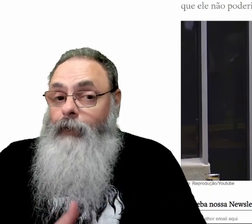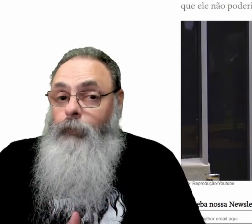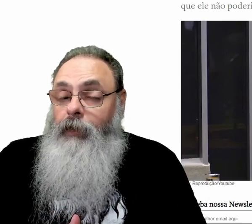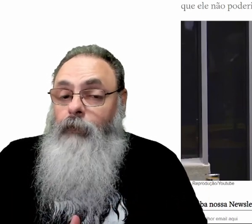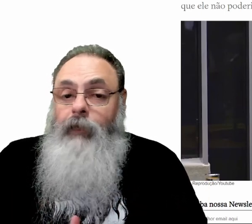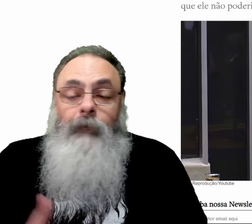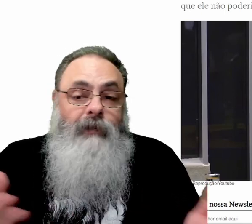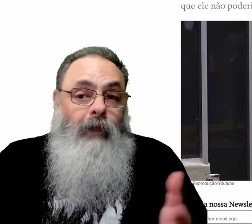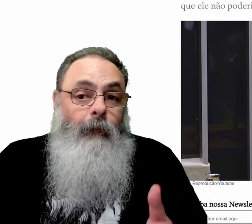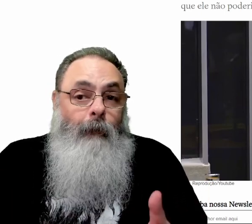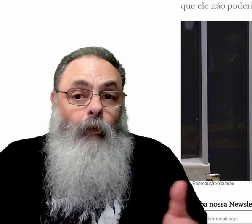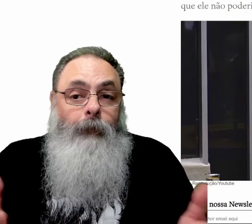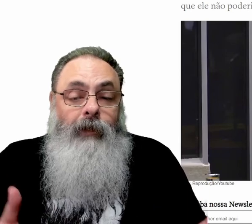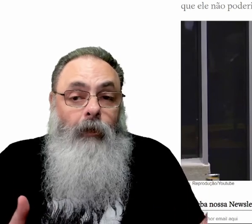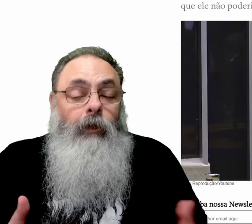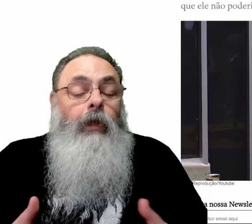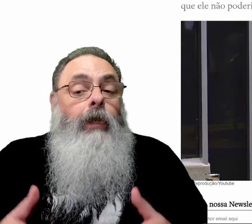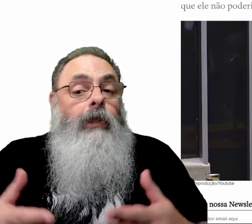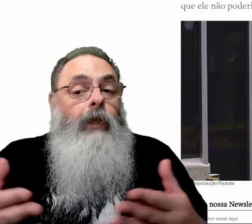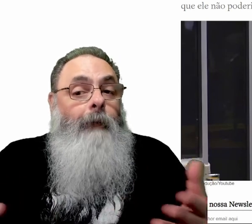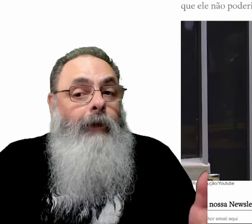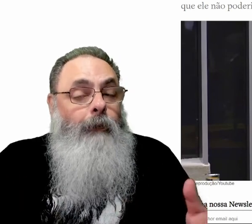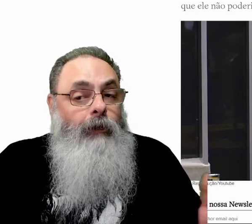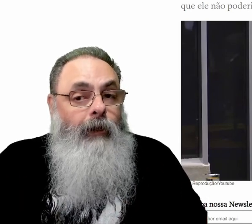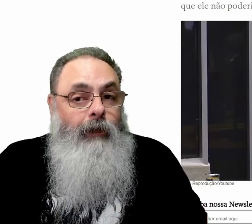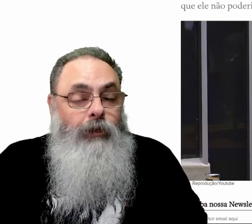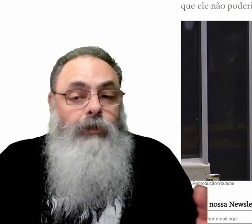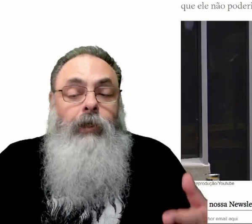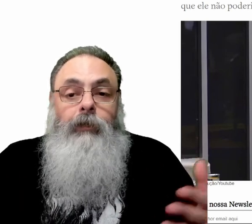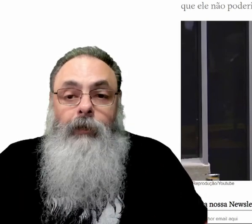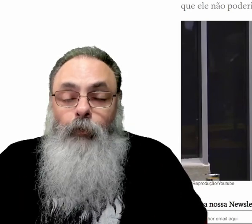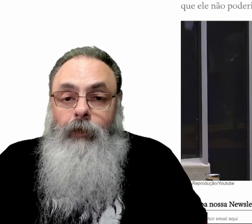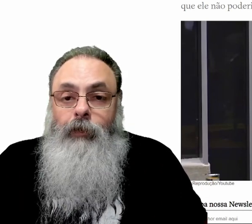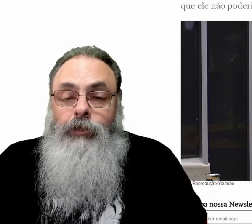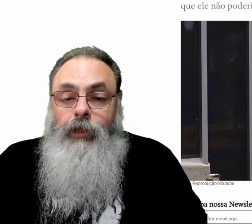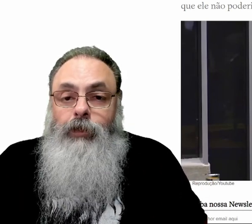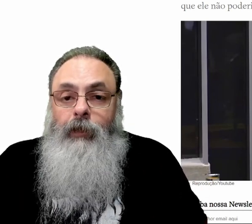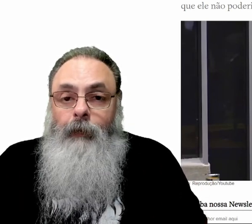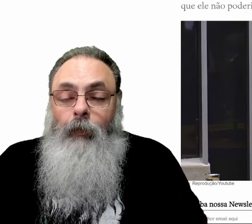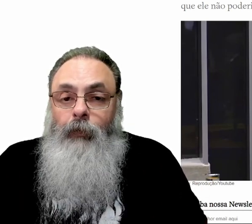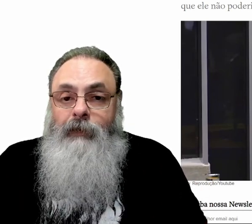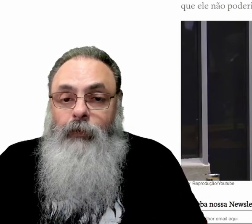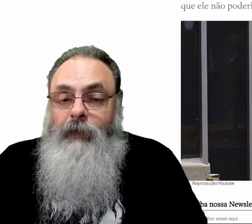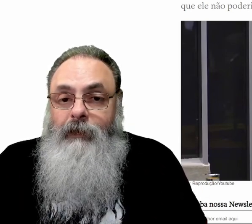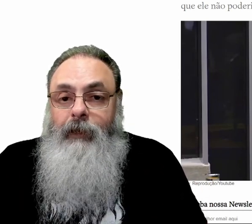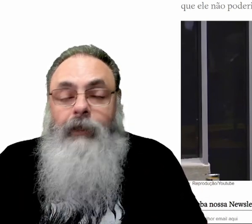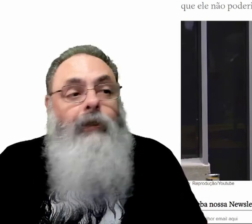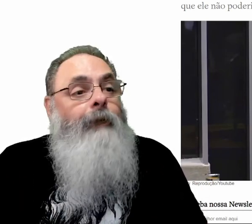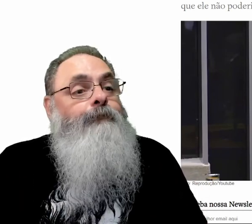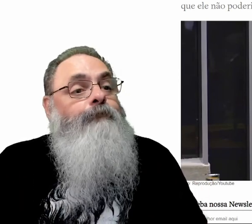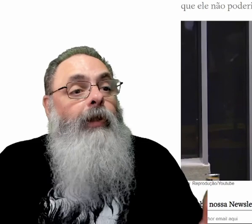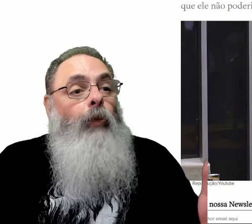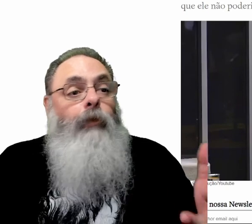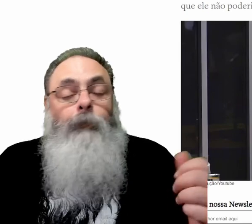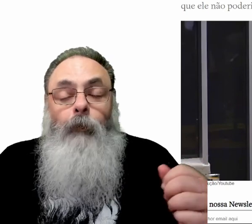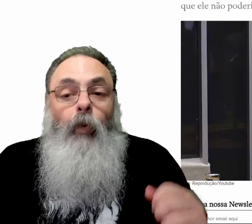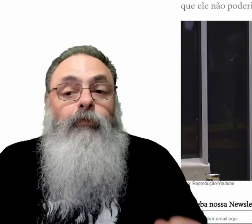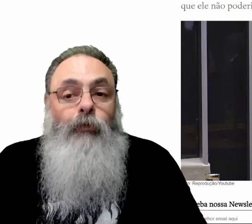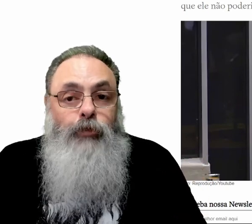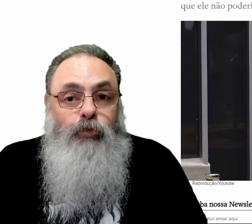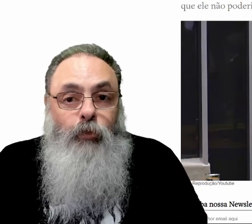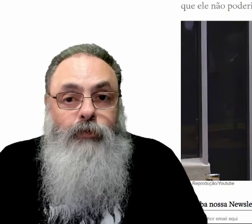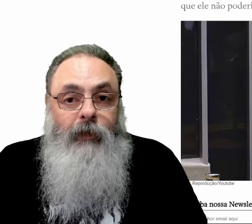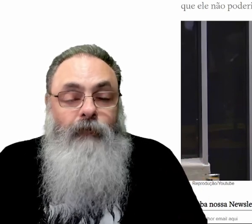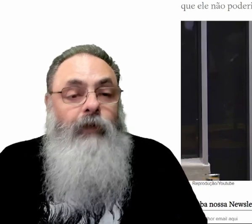discordar da opinião dele mas é uma opinião que é preponderante entre muita gente aqui na população brasileira né e bom e